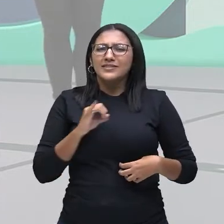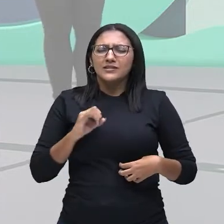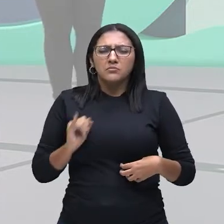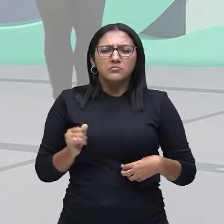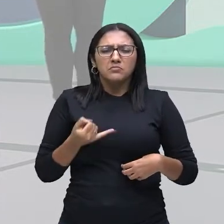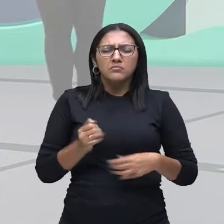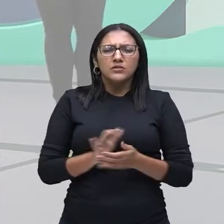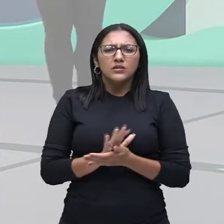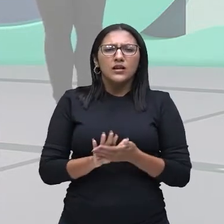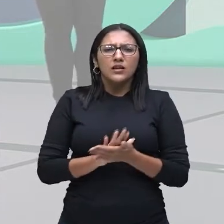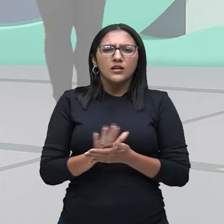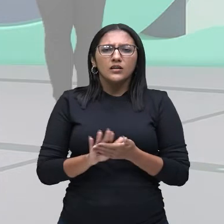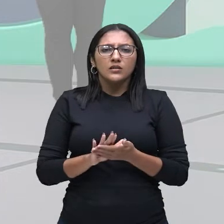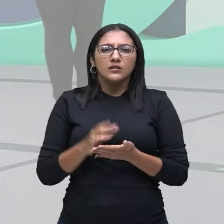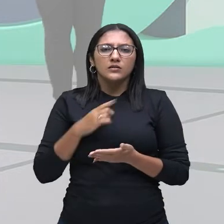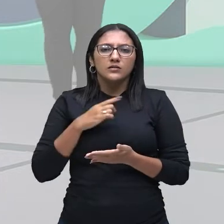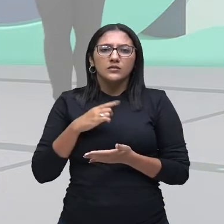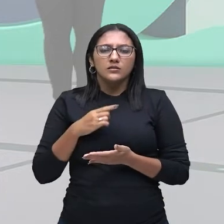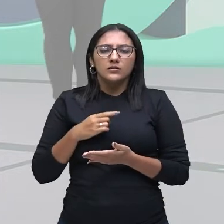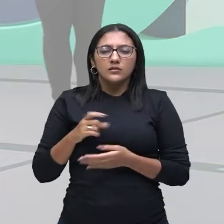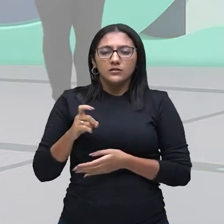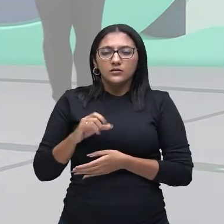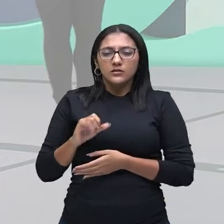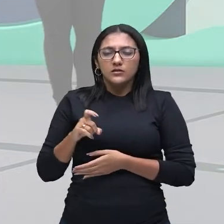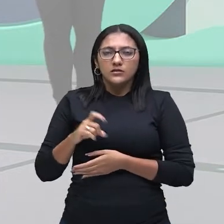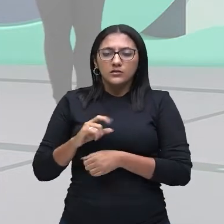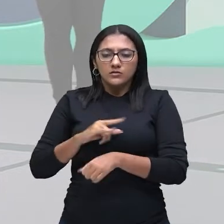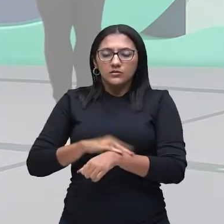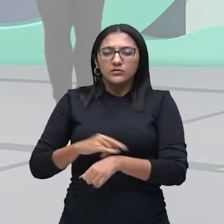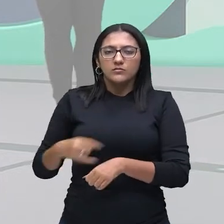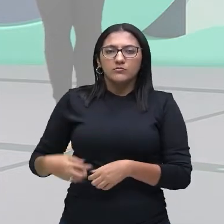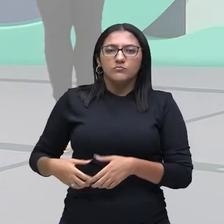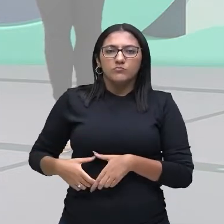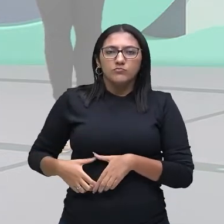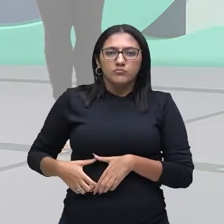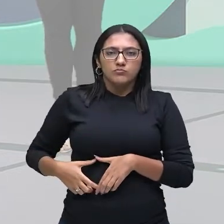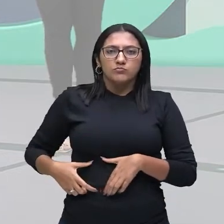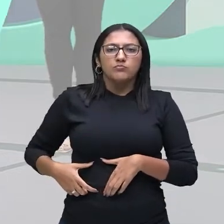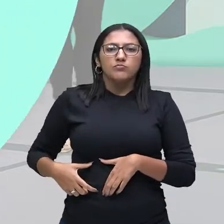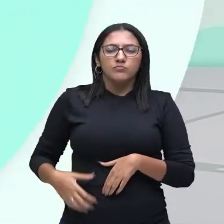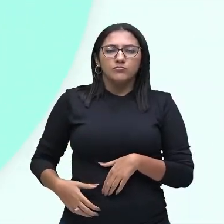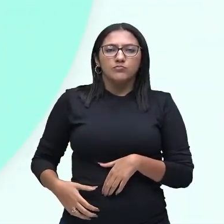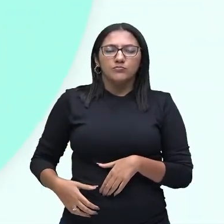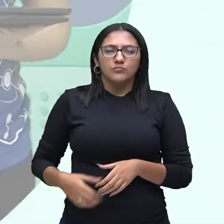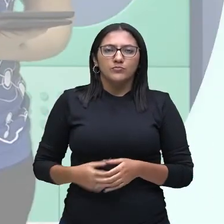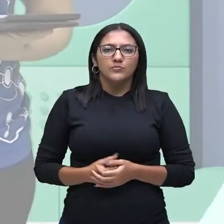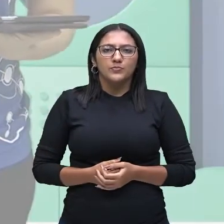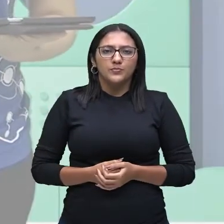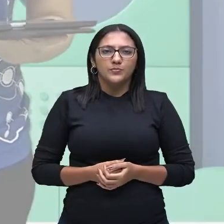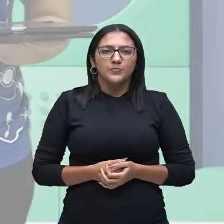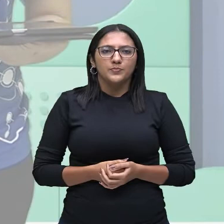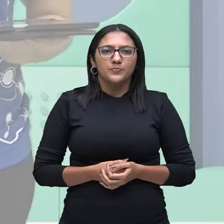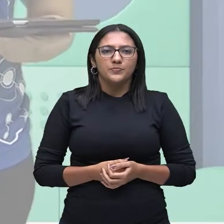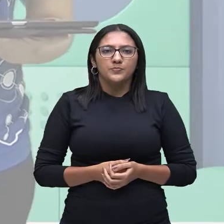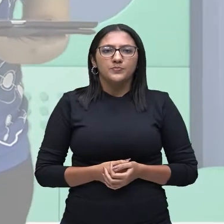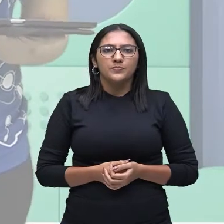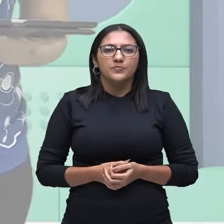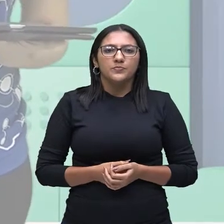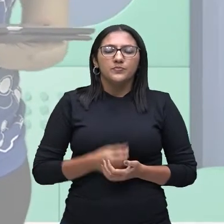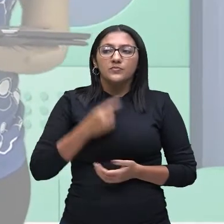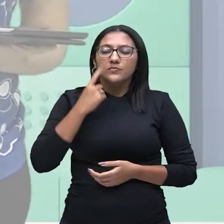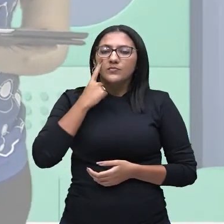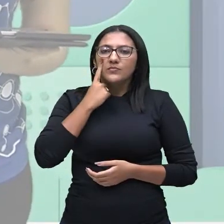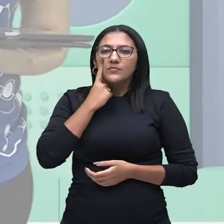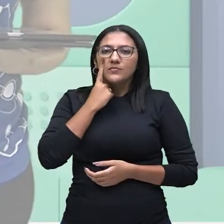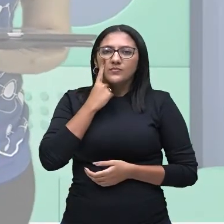aproveitado formará a urina. E essa urina será armazenada na bexiga. E essa urina